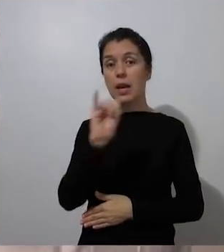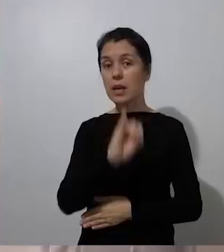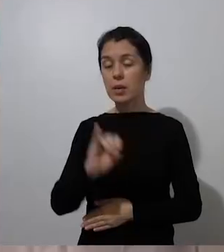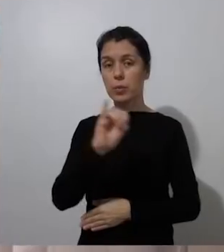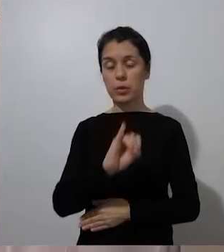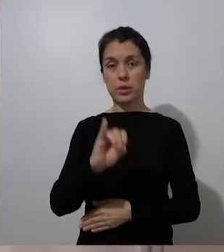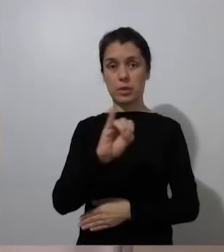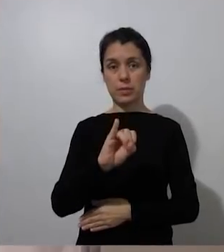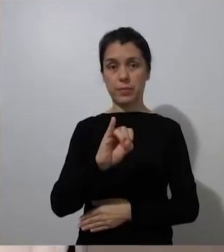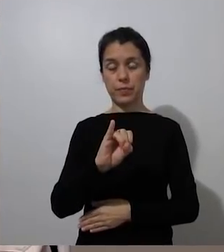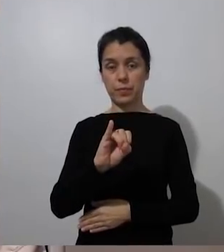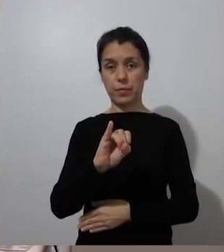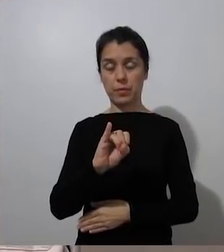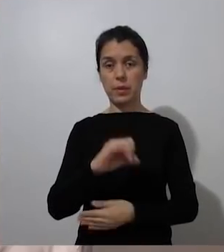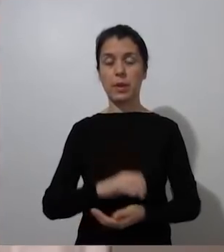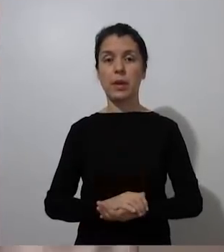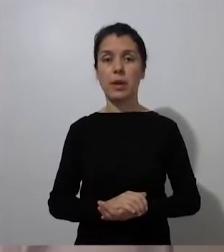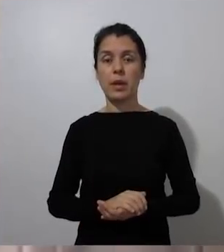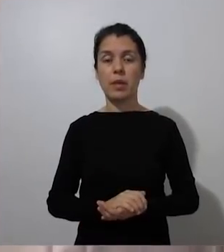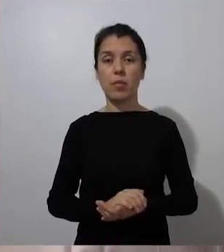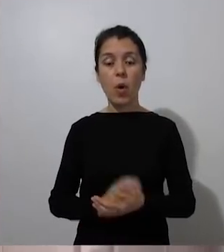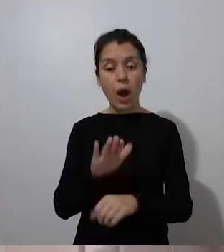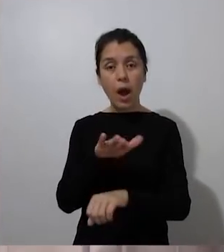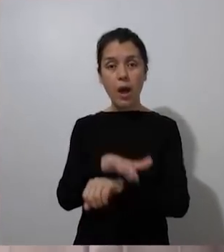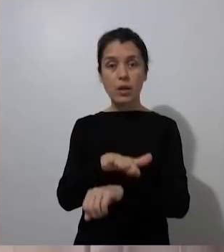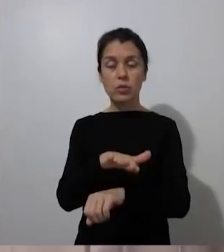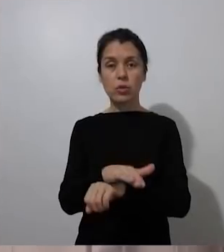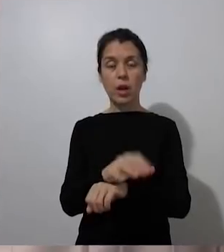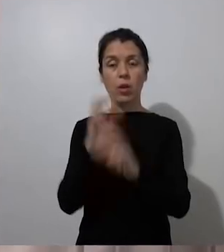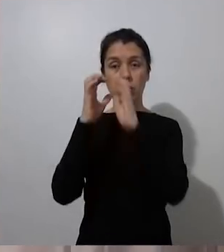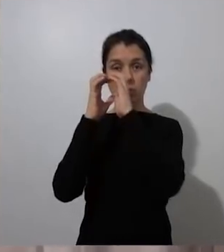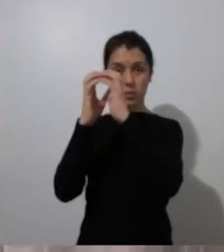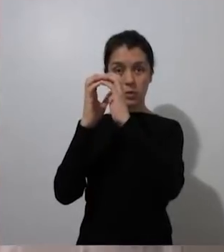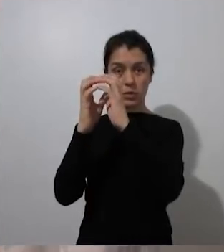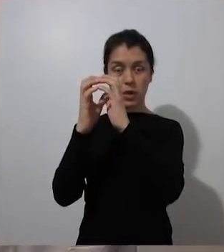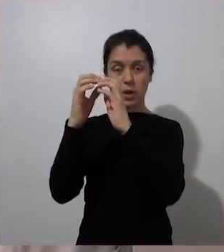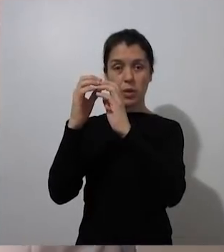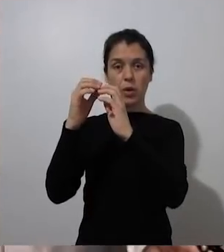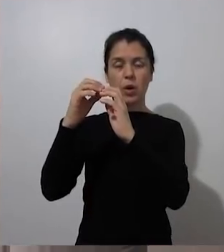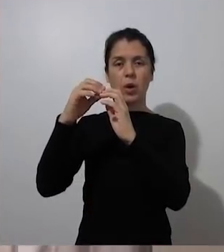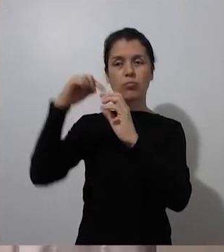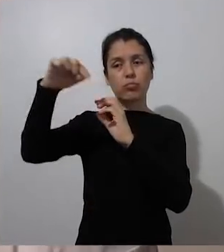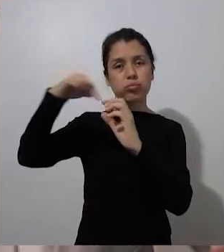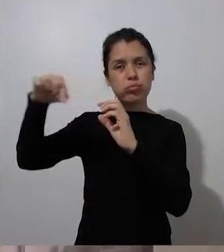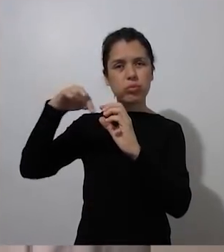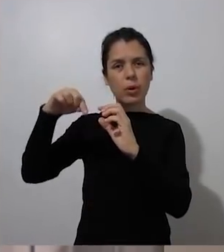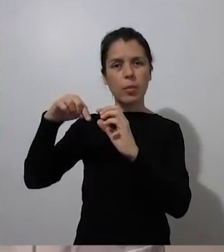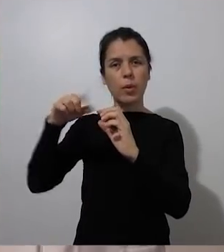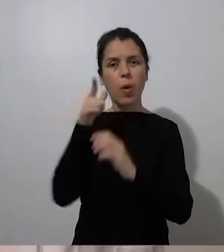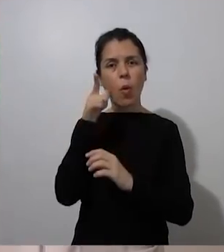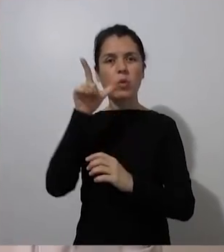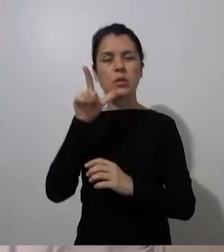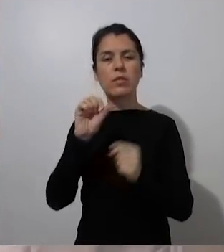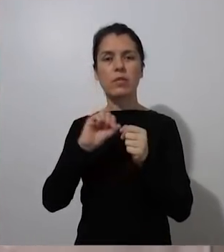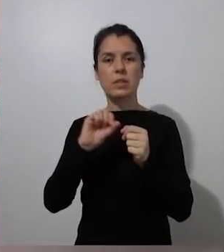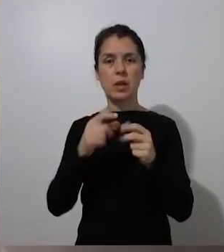os remédios duais, que vão mexer com serotonina e noradrenalina, vão agir diretamente no neurotransmissor que vai dar aquele up, aquela vontade para a pessoa